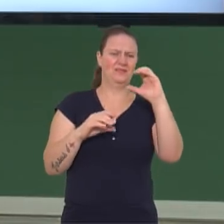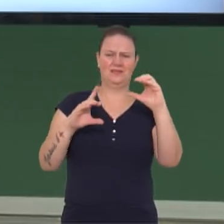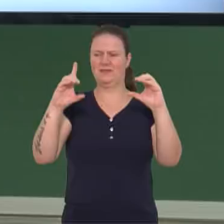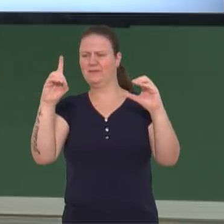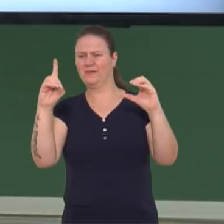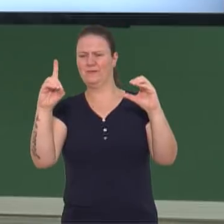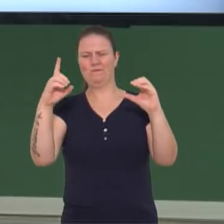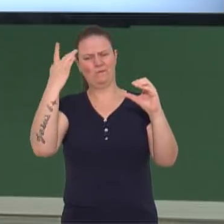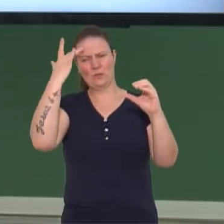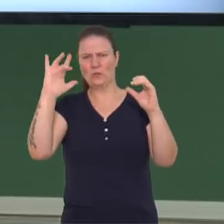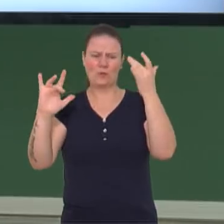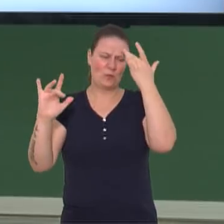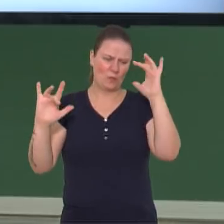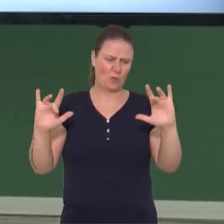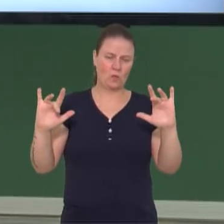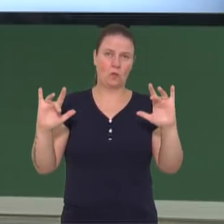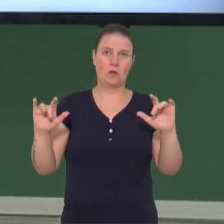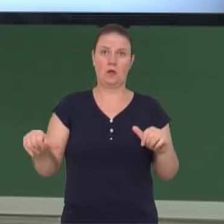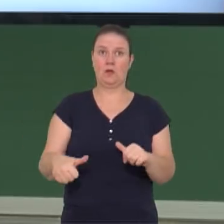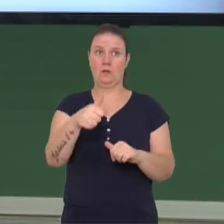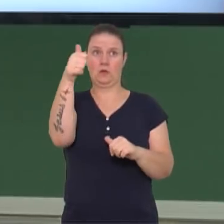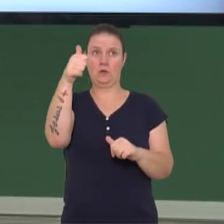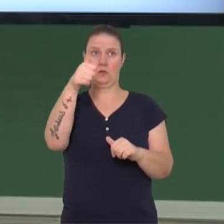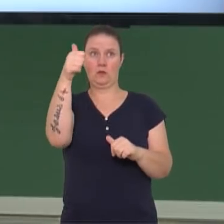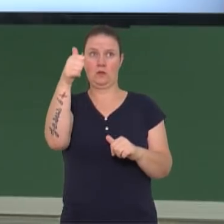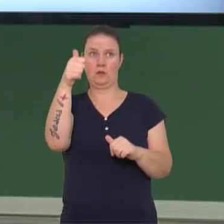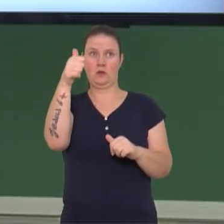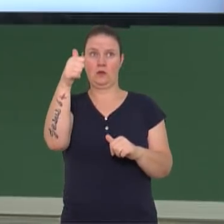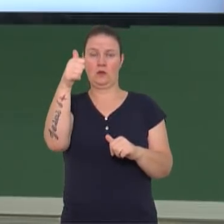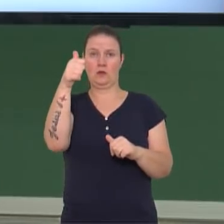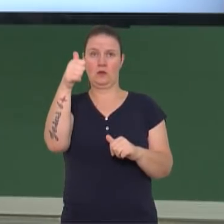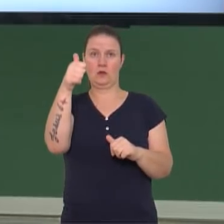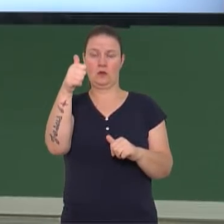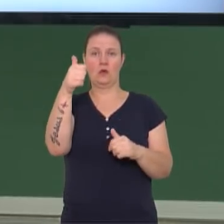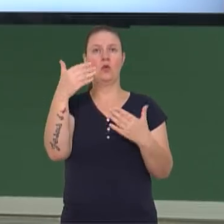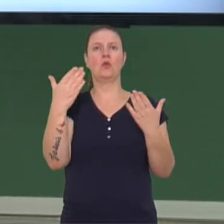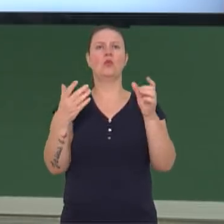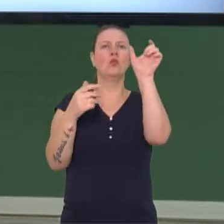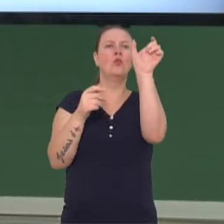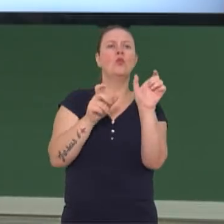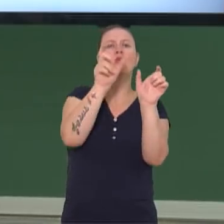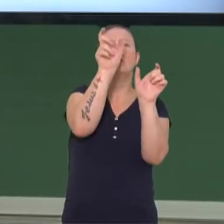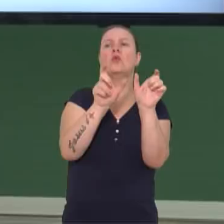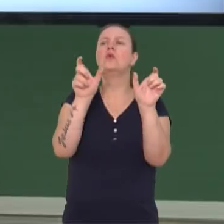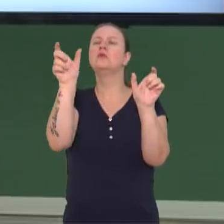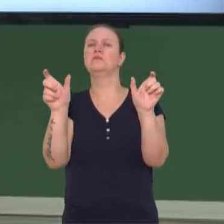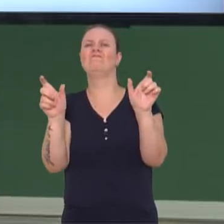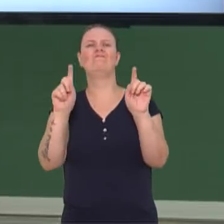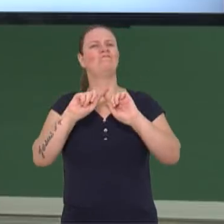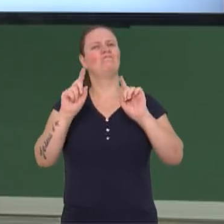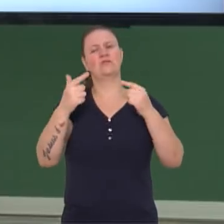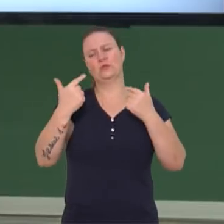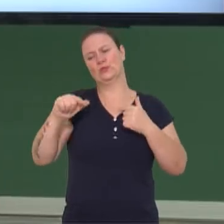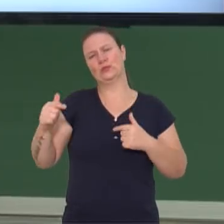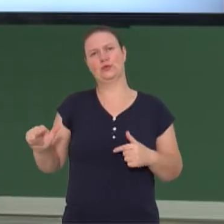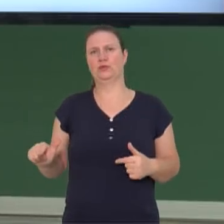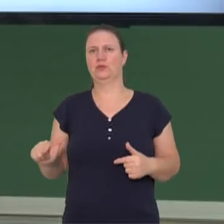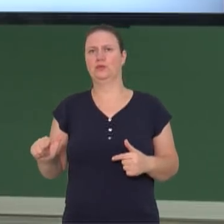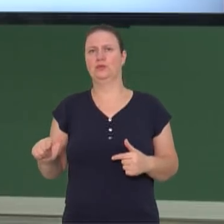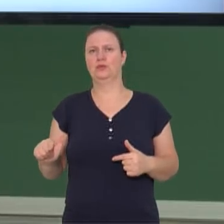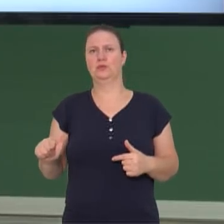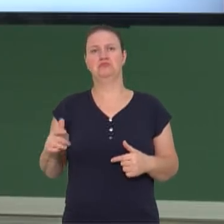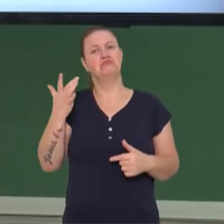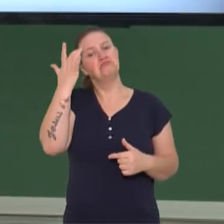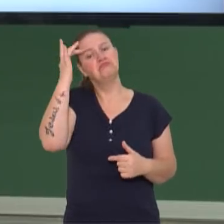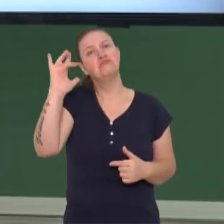Vou pegar a primeira coluna? Não. A segunda ou a terceira coluna? Não tem como, porque tem valores